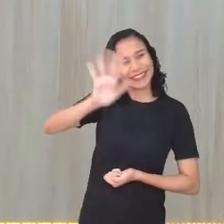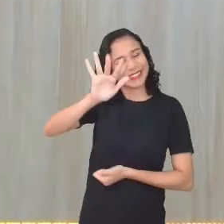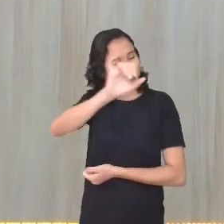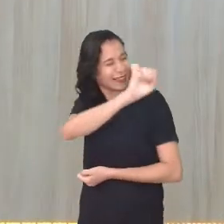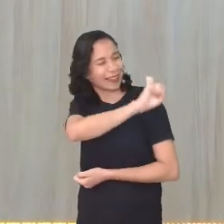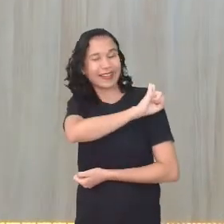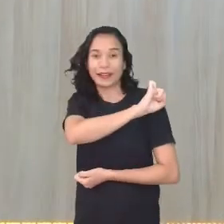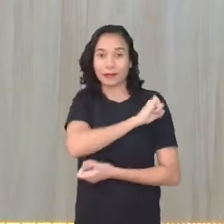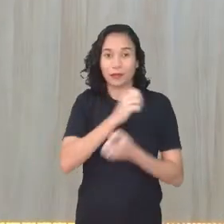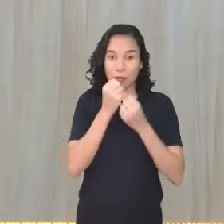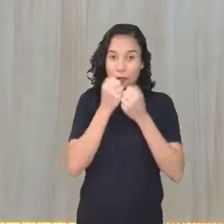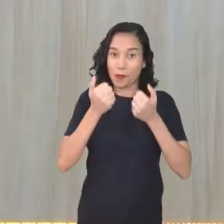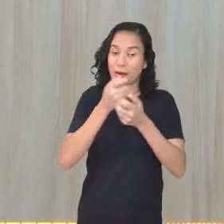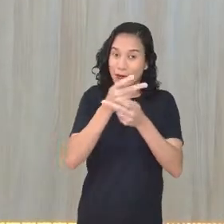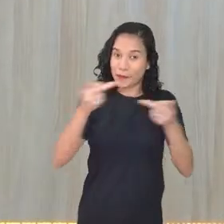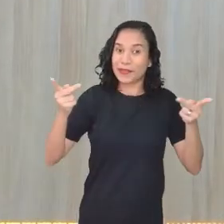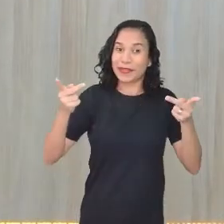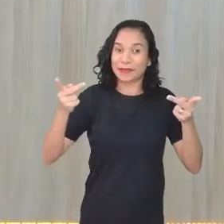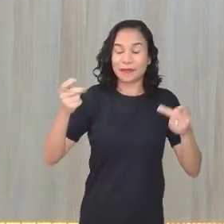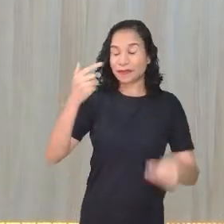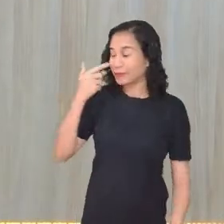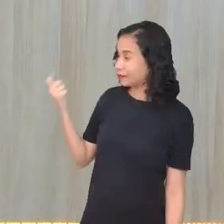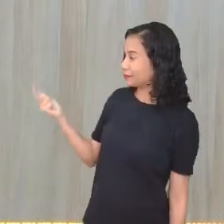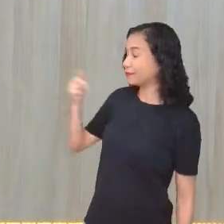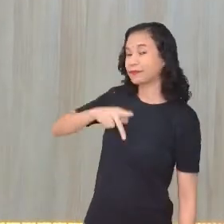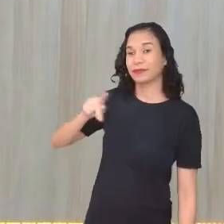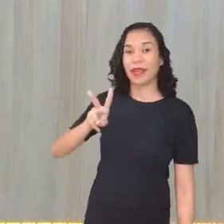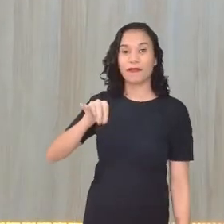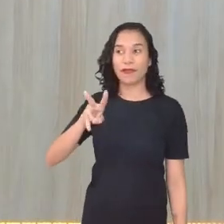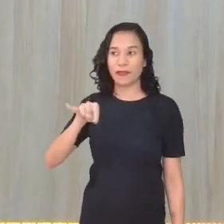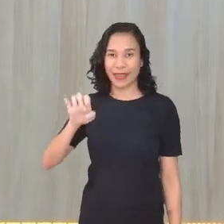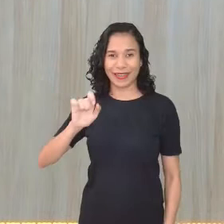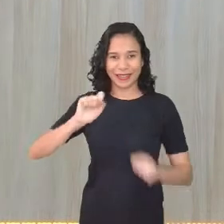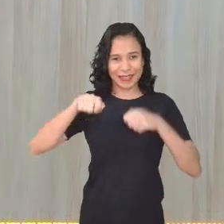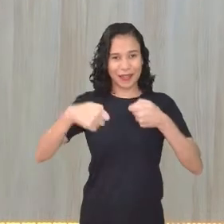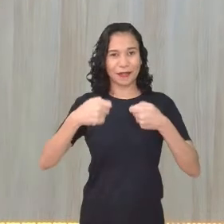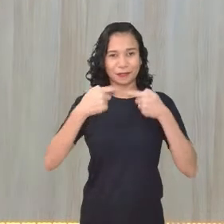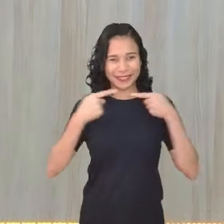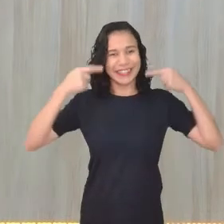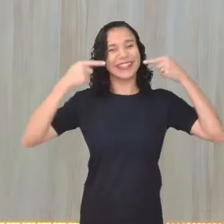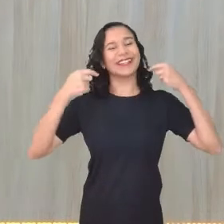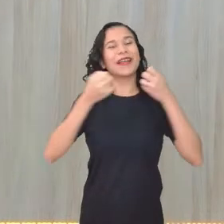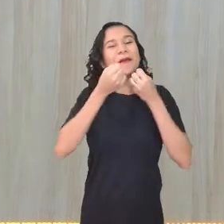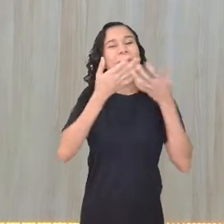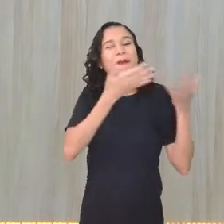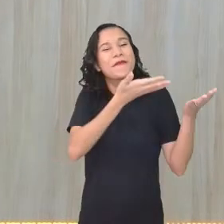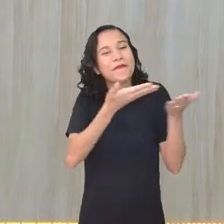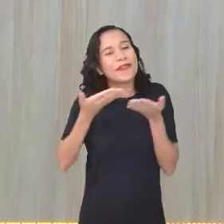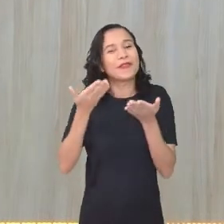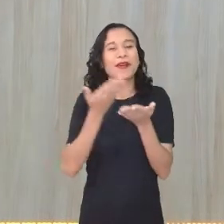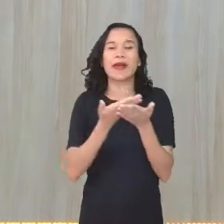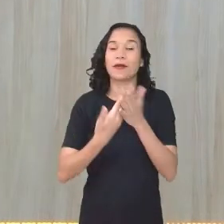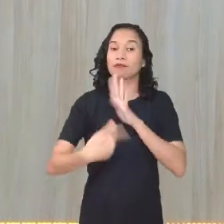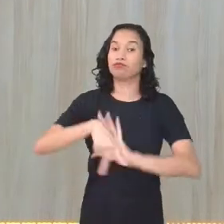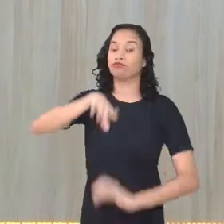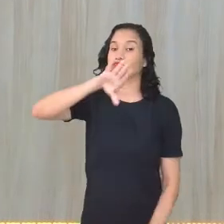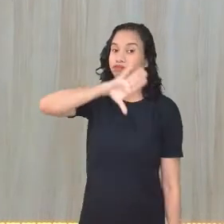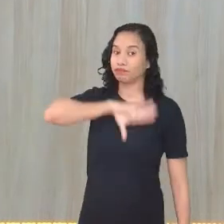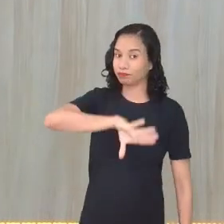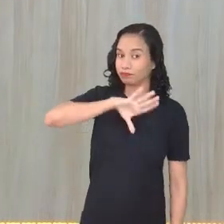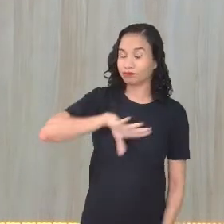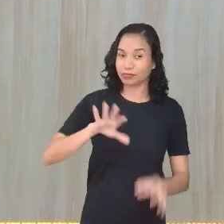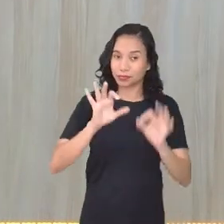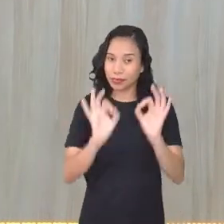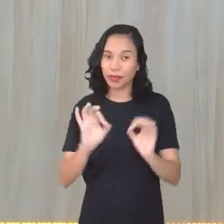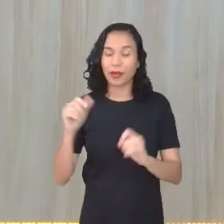Olá, oitavo ano, tudo bem com vocês? Eu sou Viviane Santos e esse é o meu sinal. Sejam todos bem-vindos à aula de língua portuguesa, tá certo?